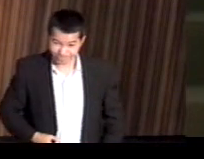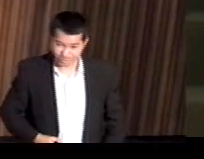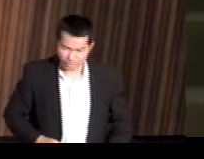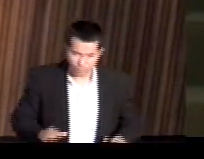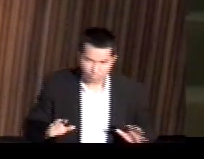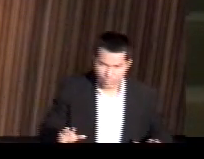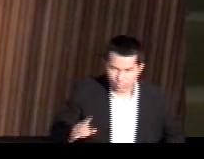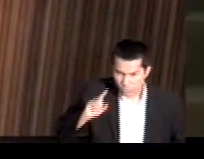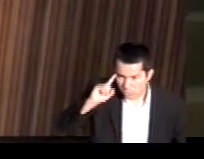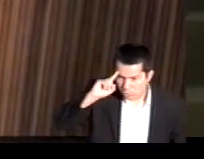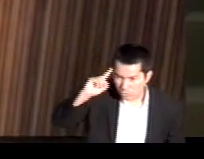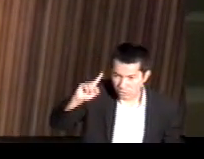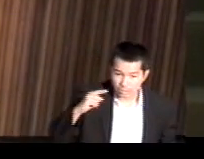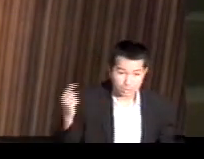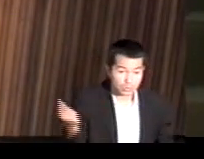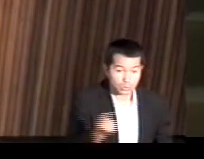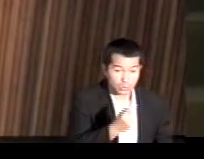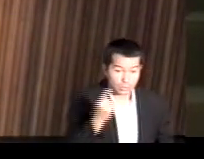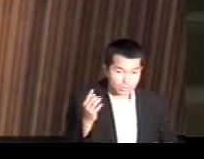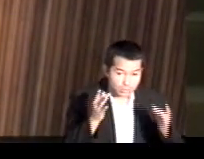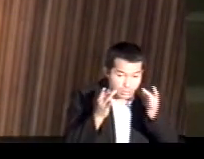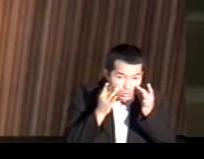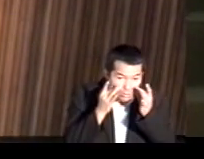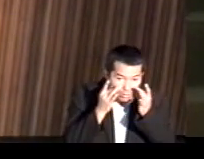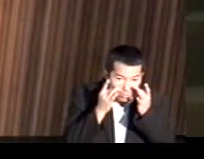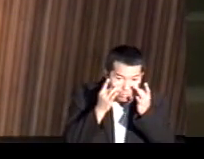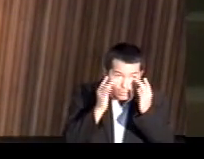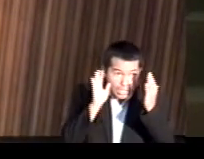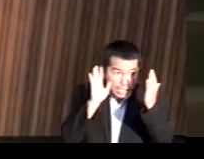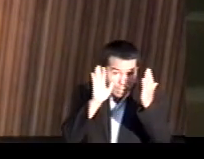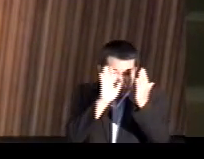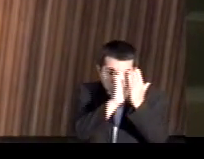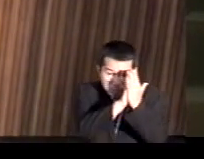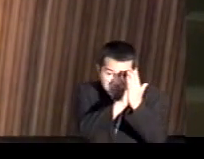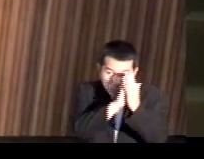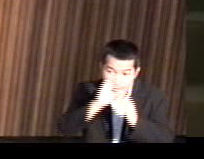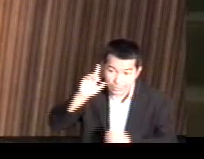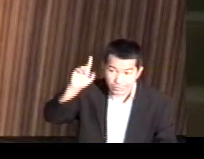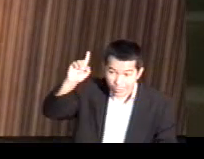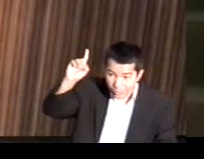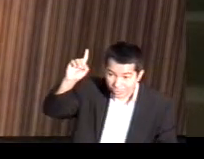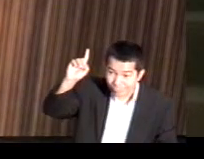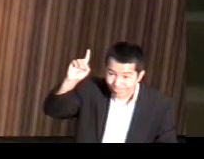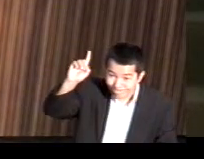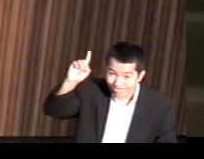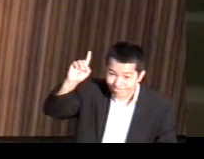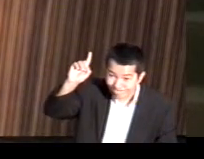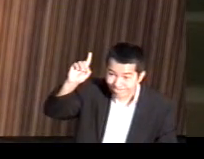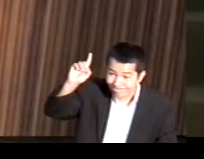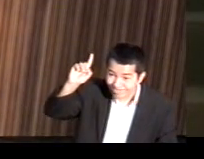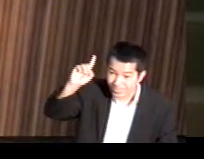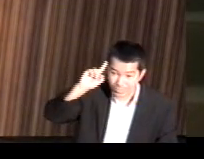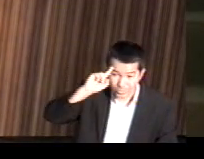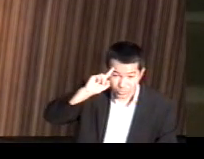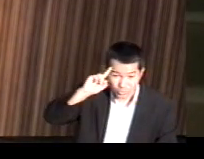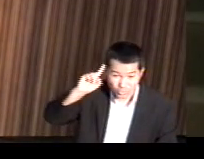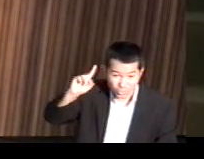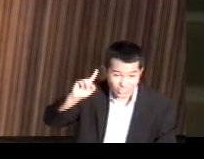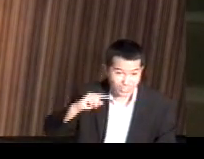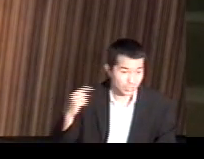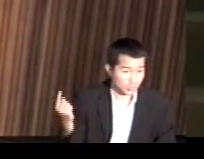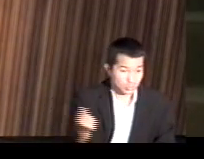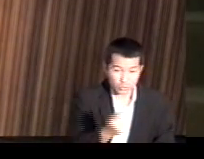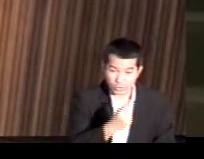de Deus, os seus pontos positivos e os seus pontos negativos nunca